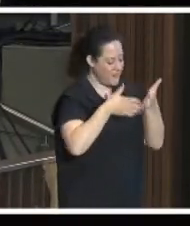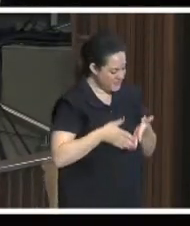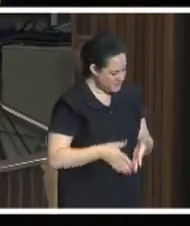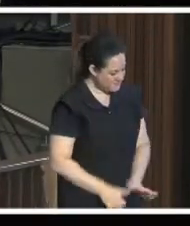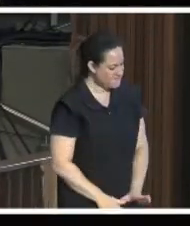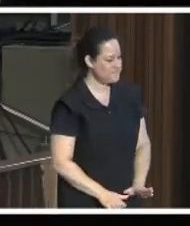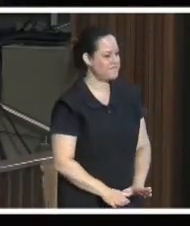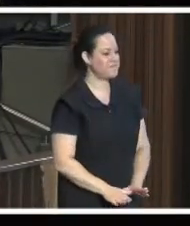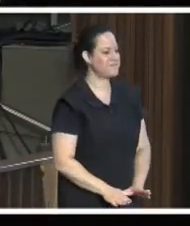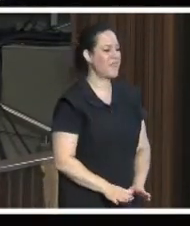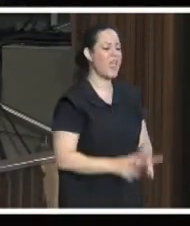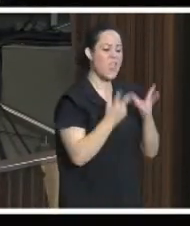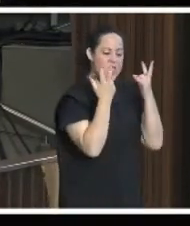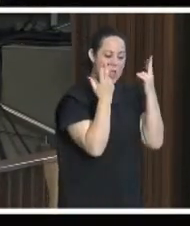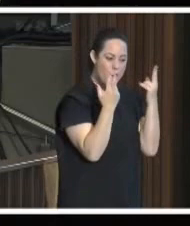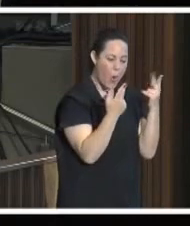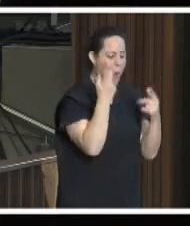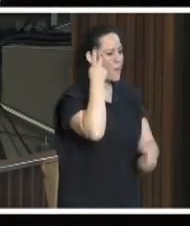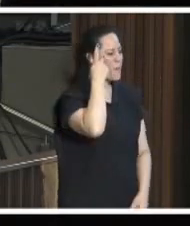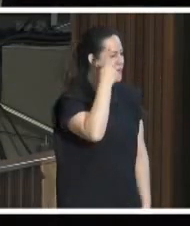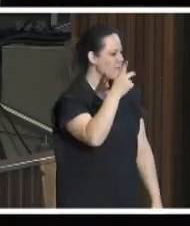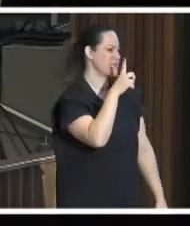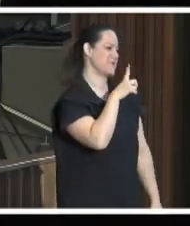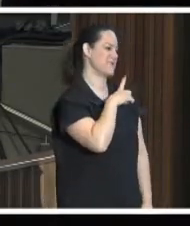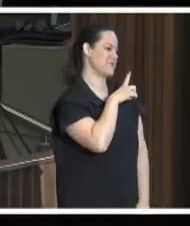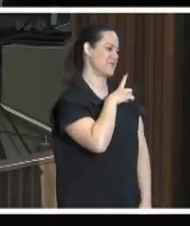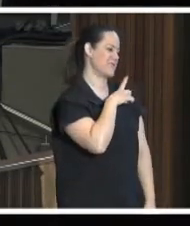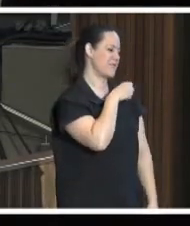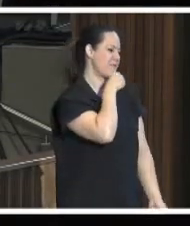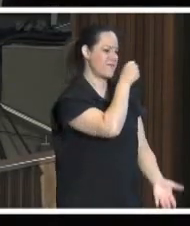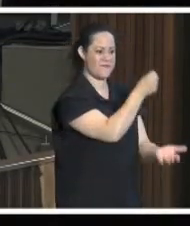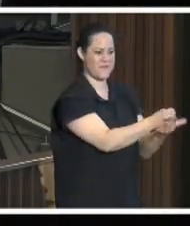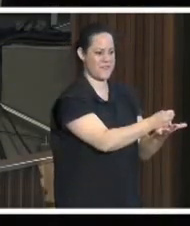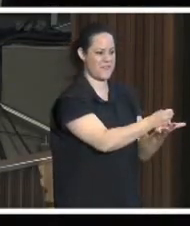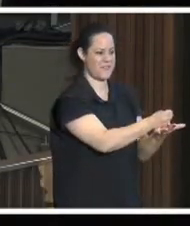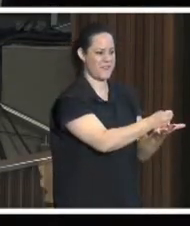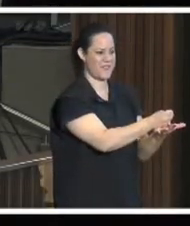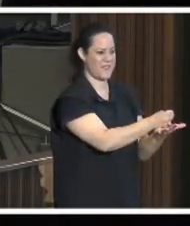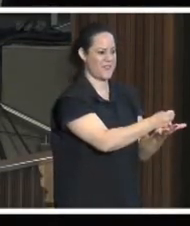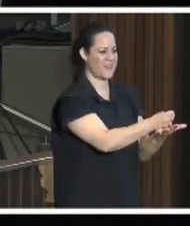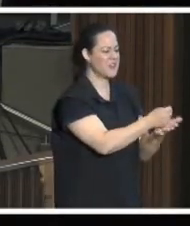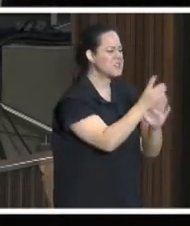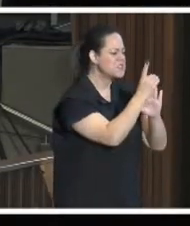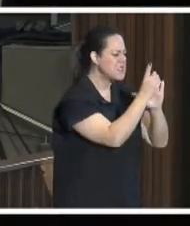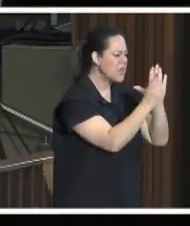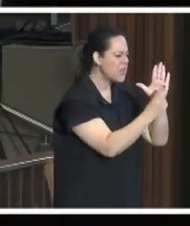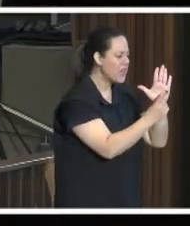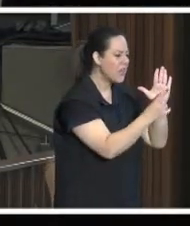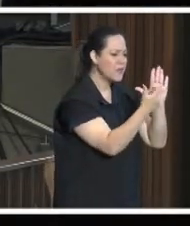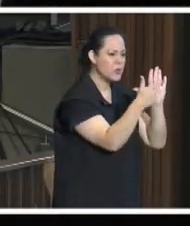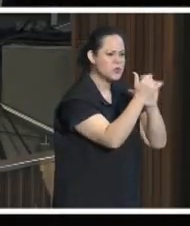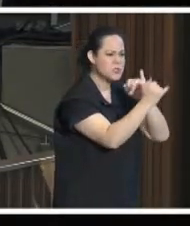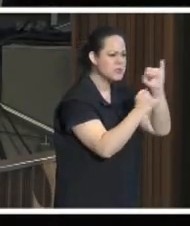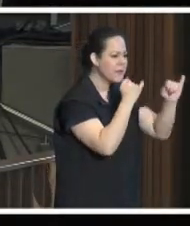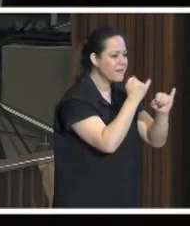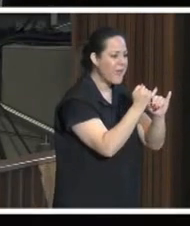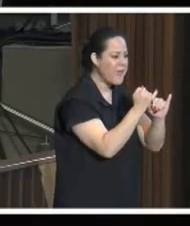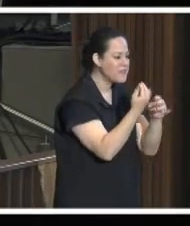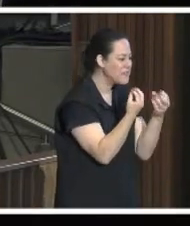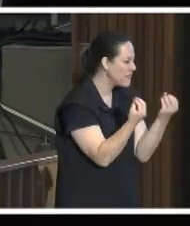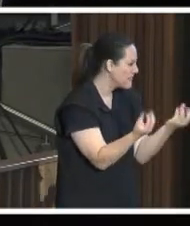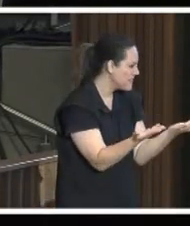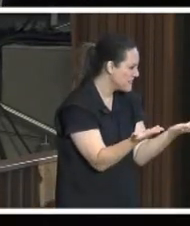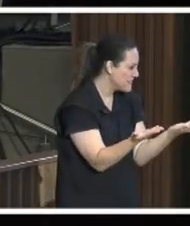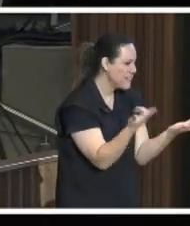nascesse conforme aquela profecia. O decreto, naquele tempo, não tinha internet, gente, não